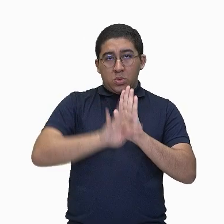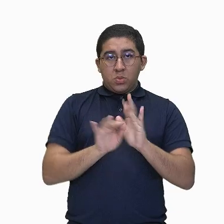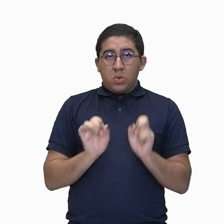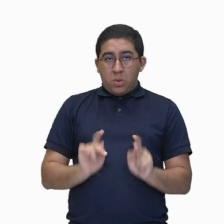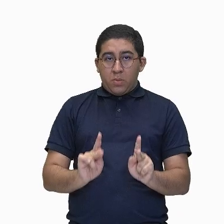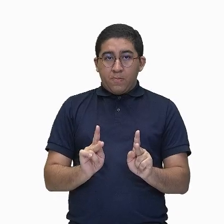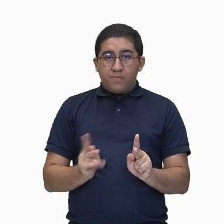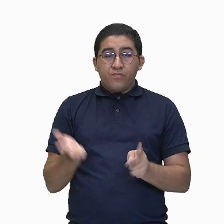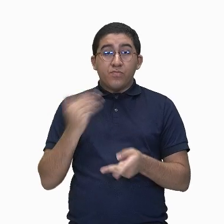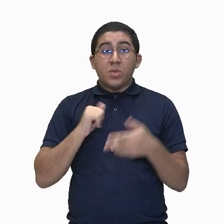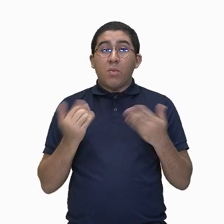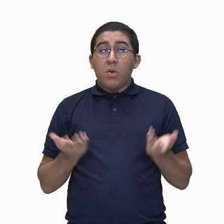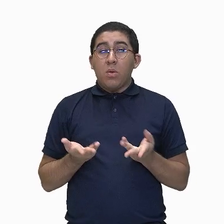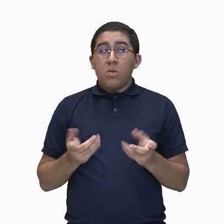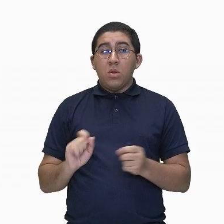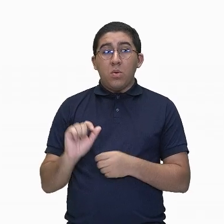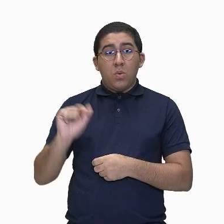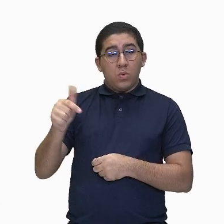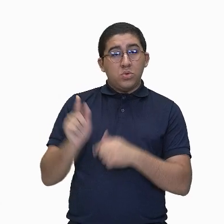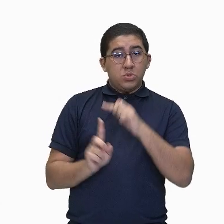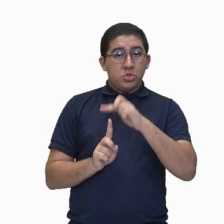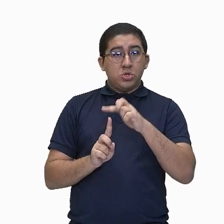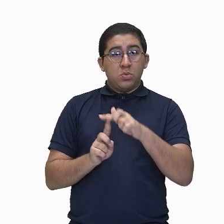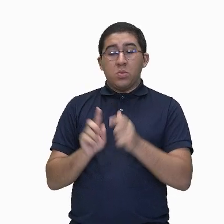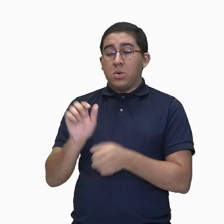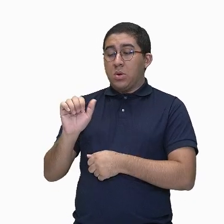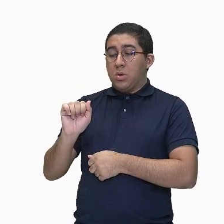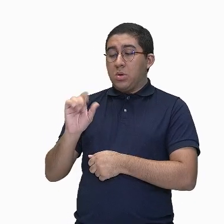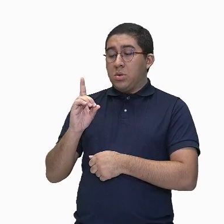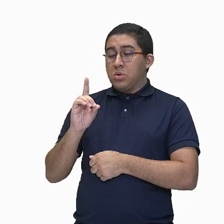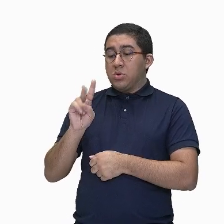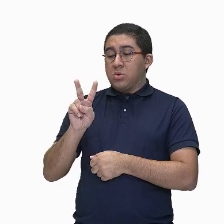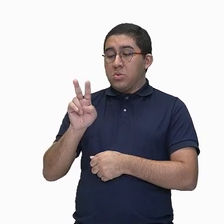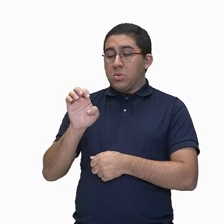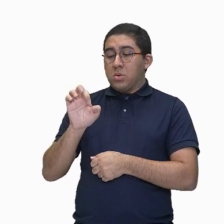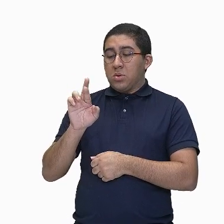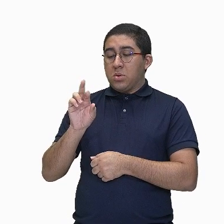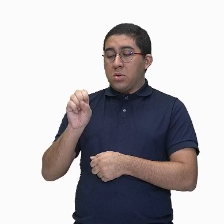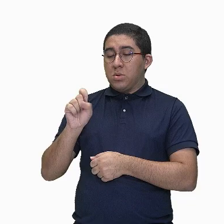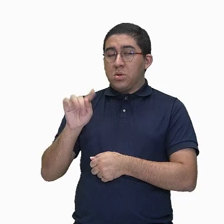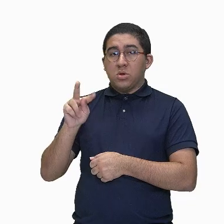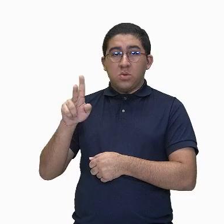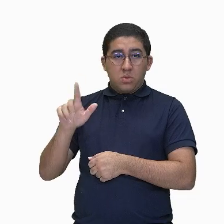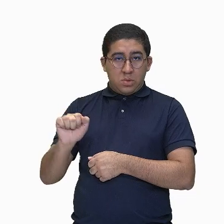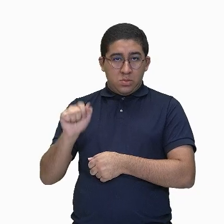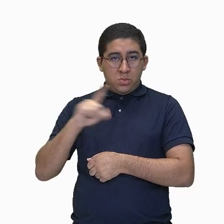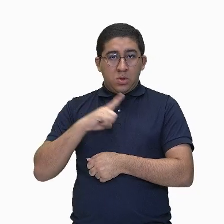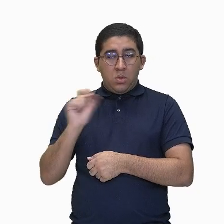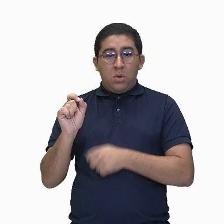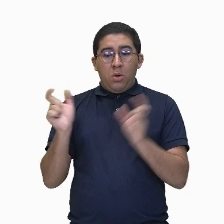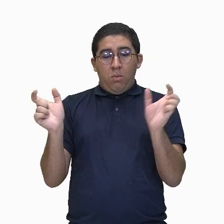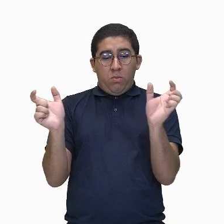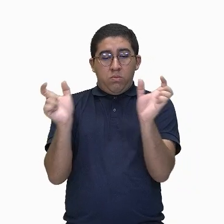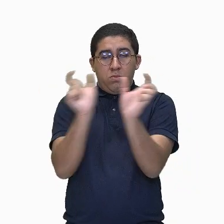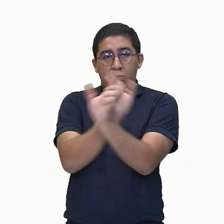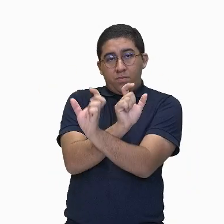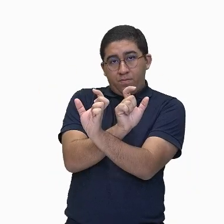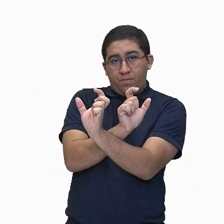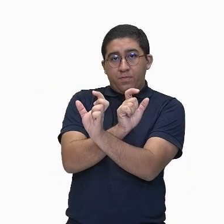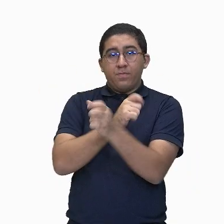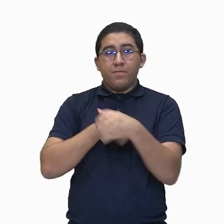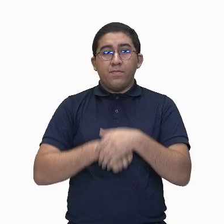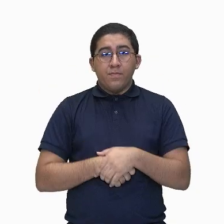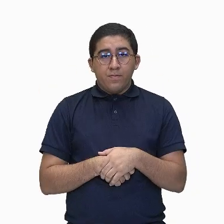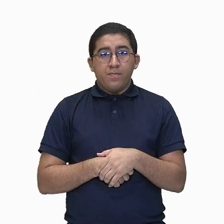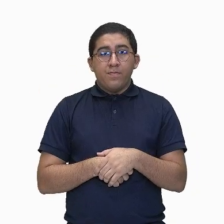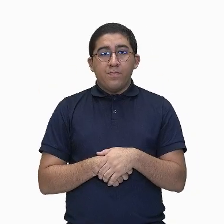agora para as adversativas, que dá a ideia de contraste, oposição. As conjunções que